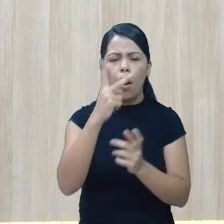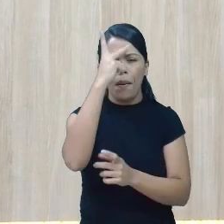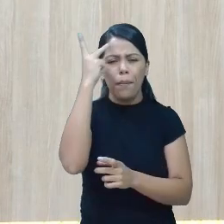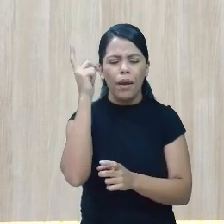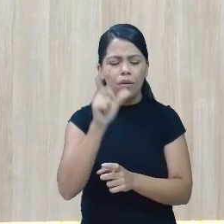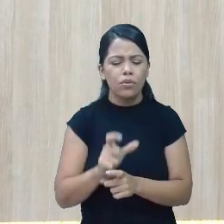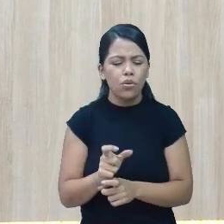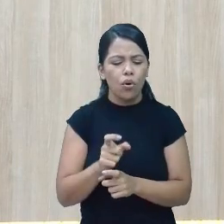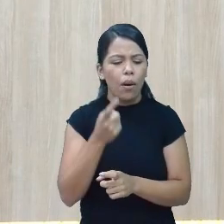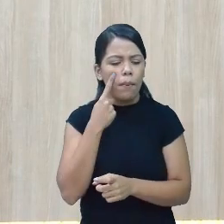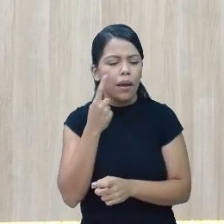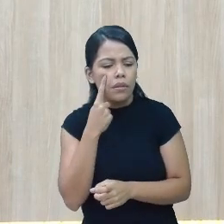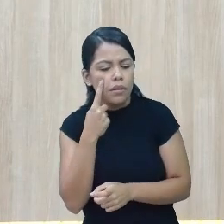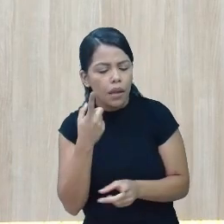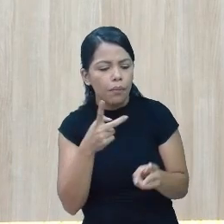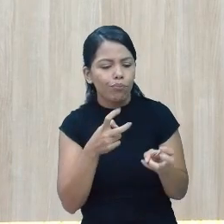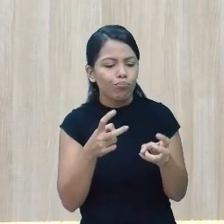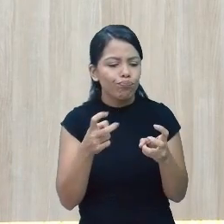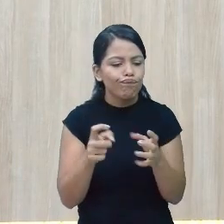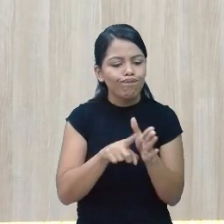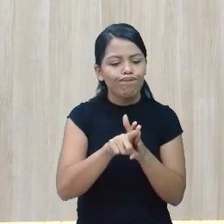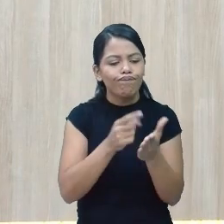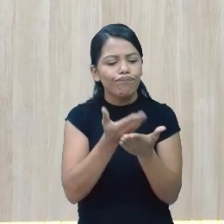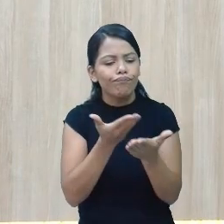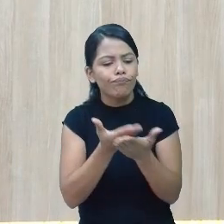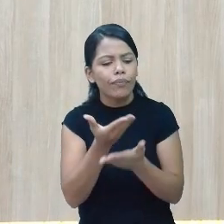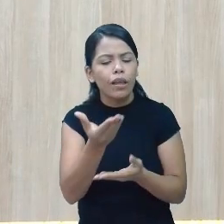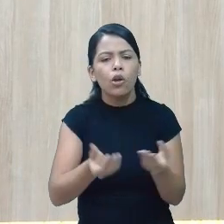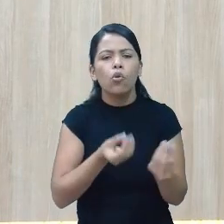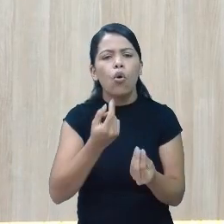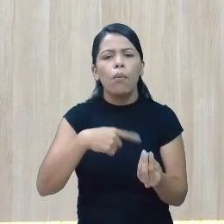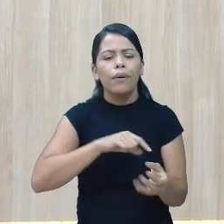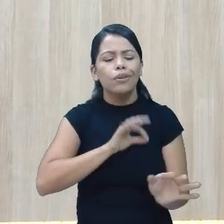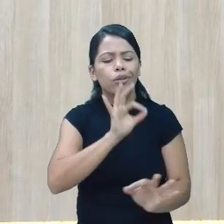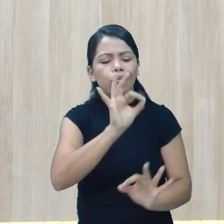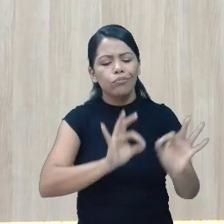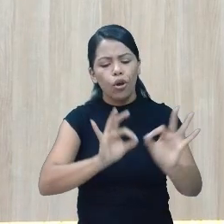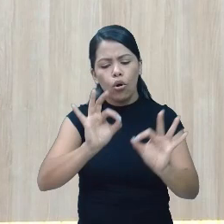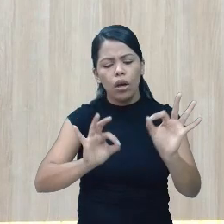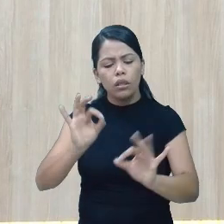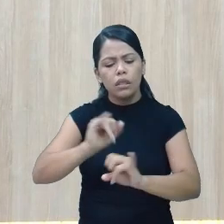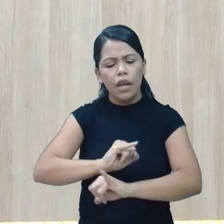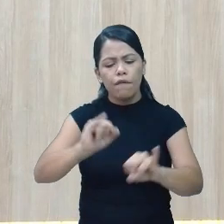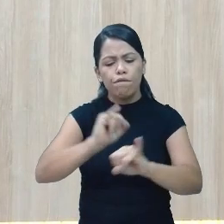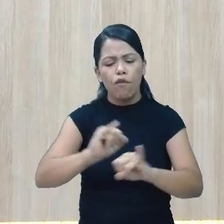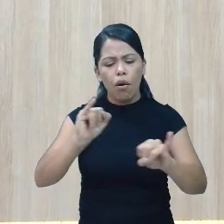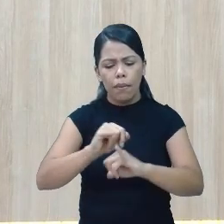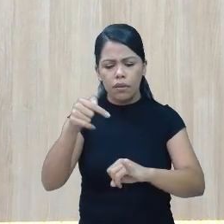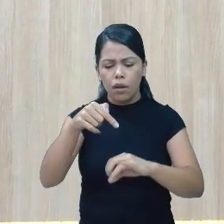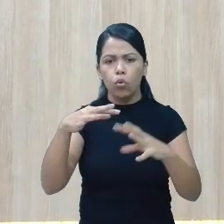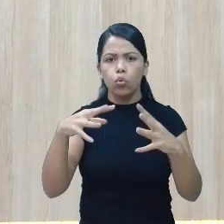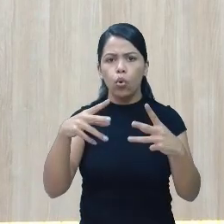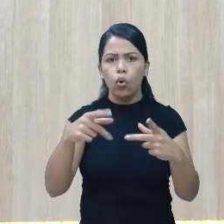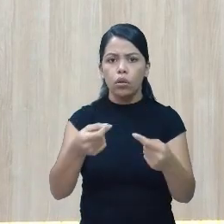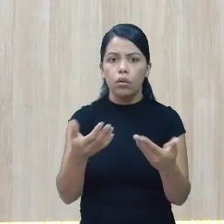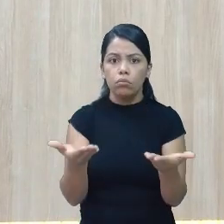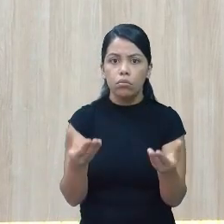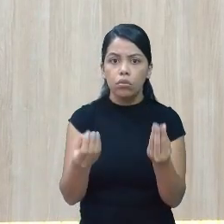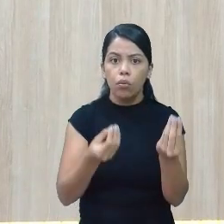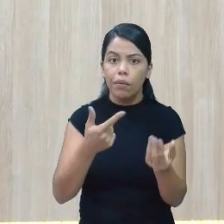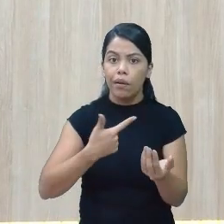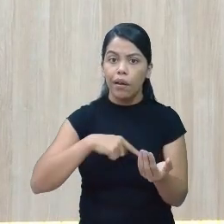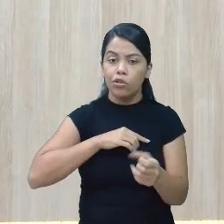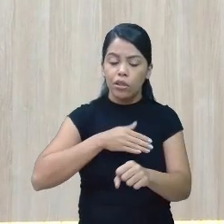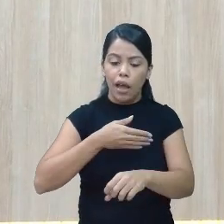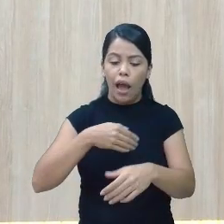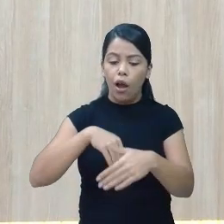que observa todas essas informações, como é que a gente organiza essas informações. A gente está acostumado a ver nos livros de